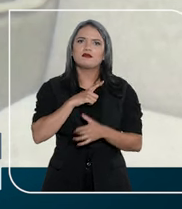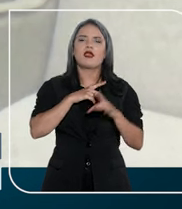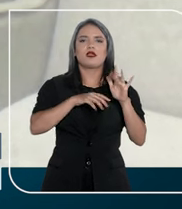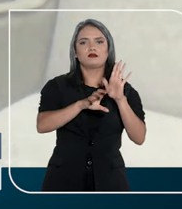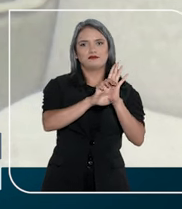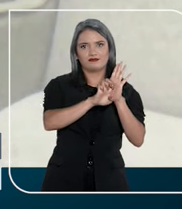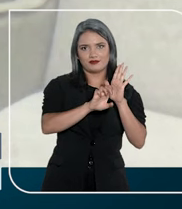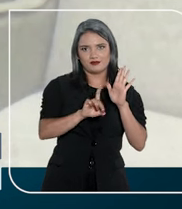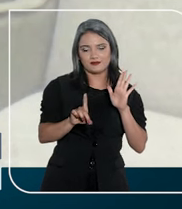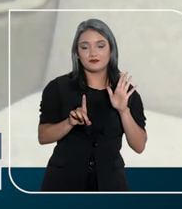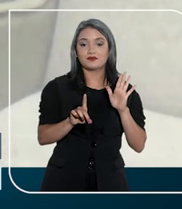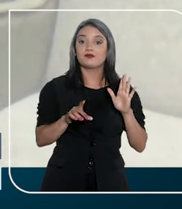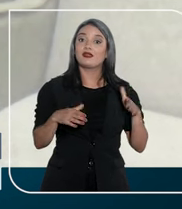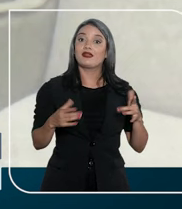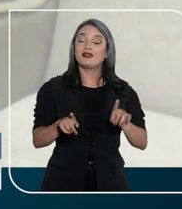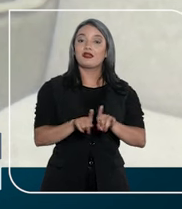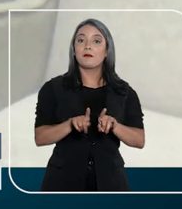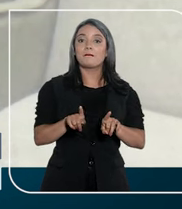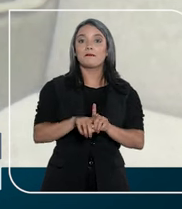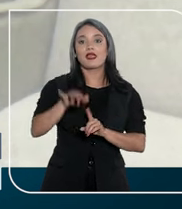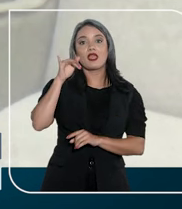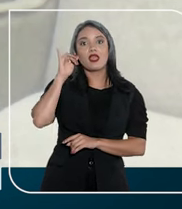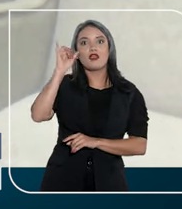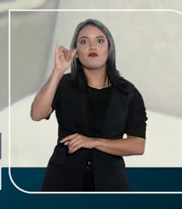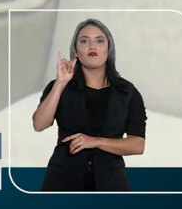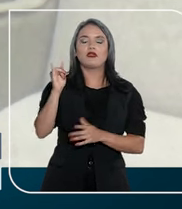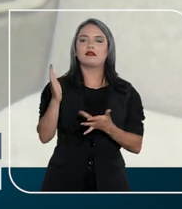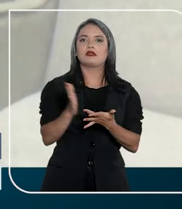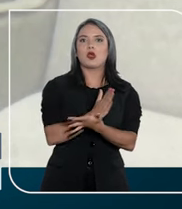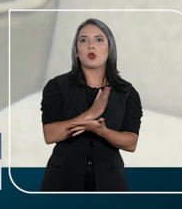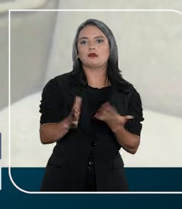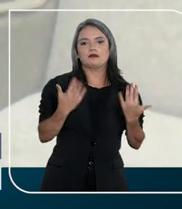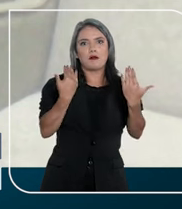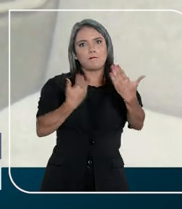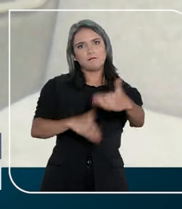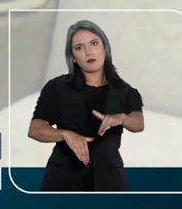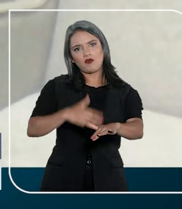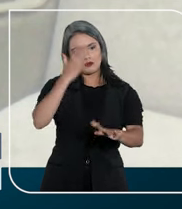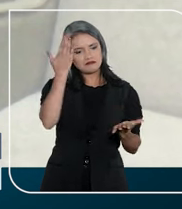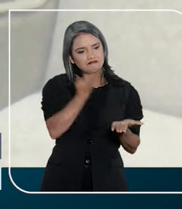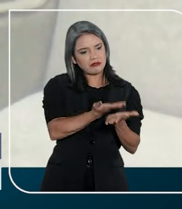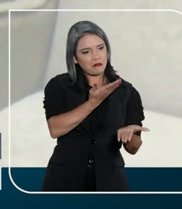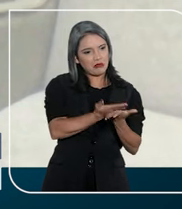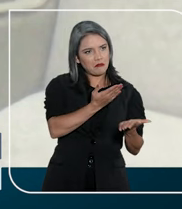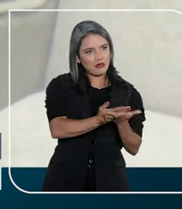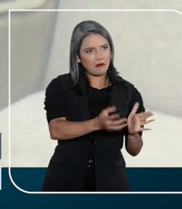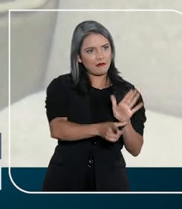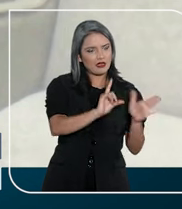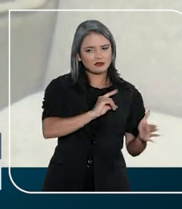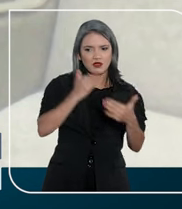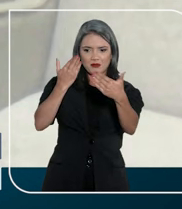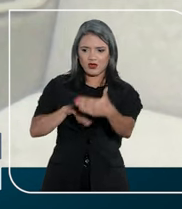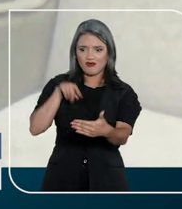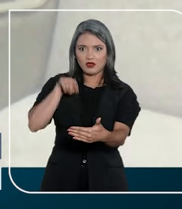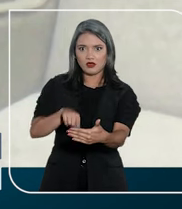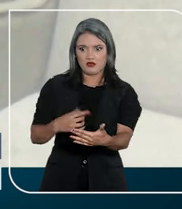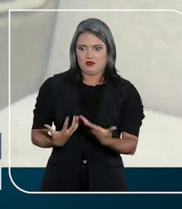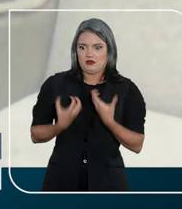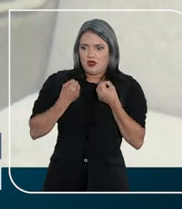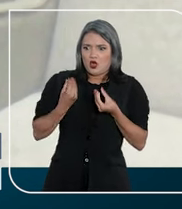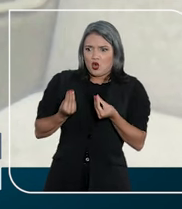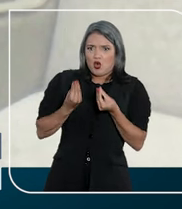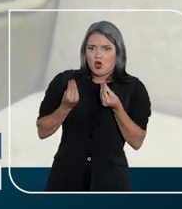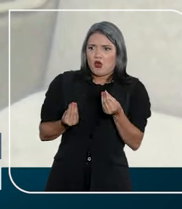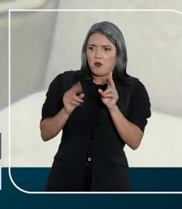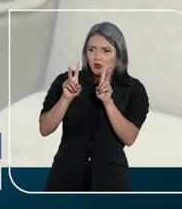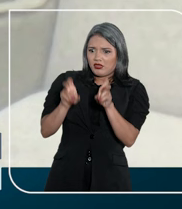edital. E evita, portanto, o elemento surpresa, né? Que é tão maléfico aqui nessa situação de